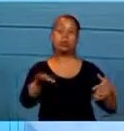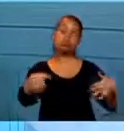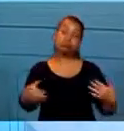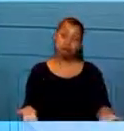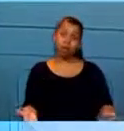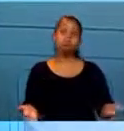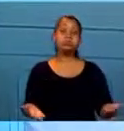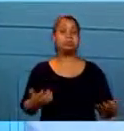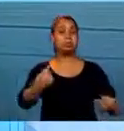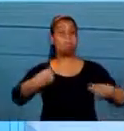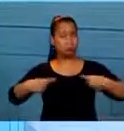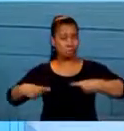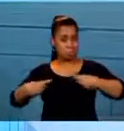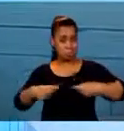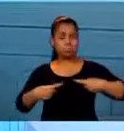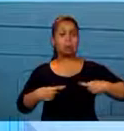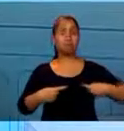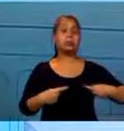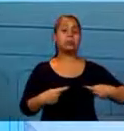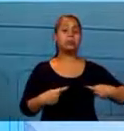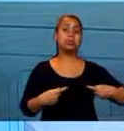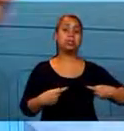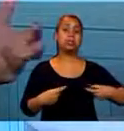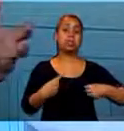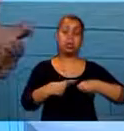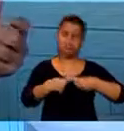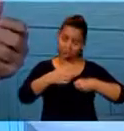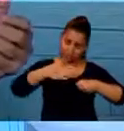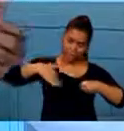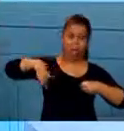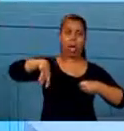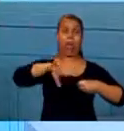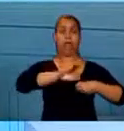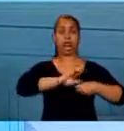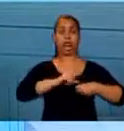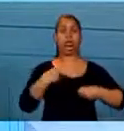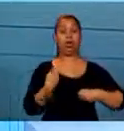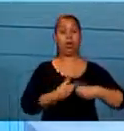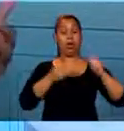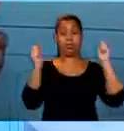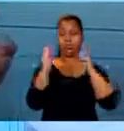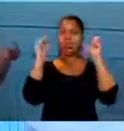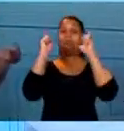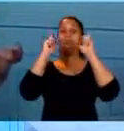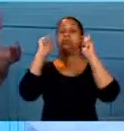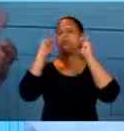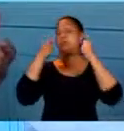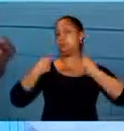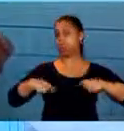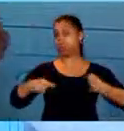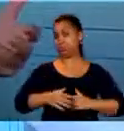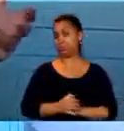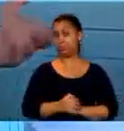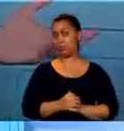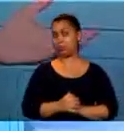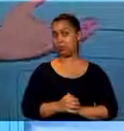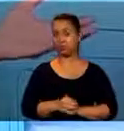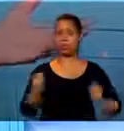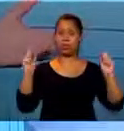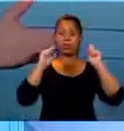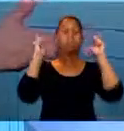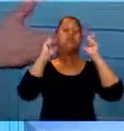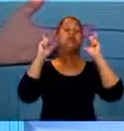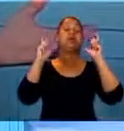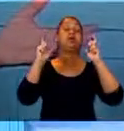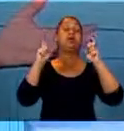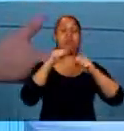Então, são discussões para a cidade. Nós temos que despertar para isto. E nós temos que despertar